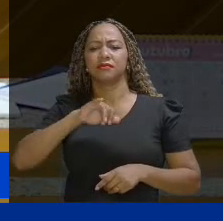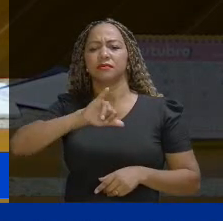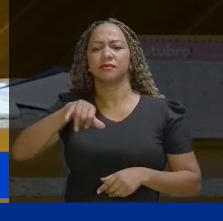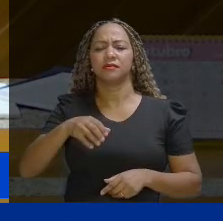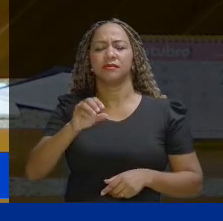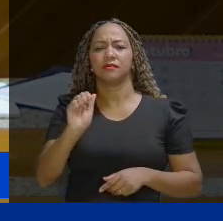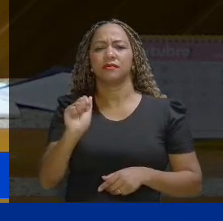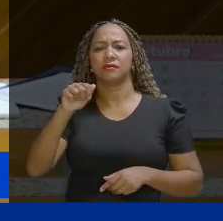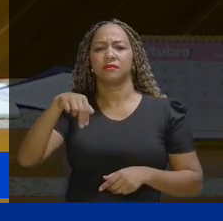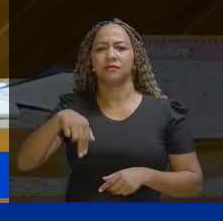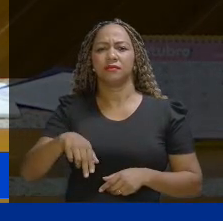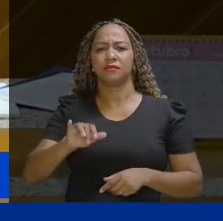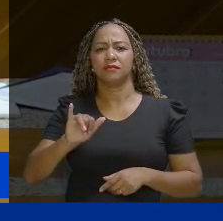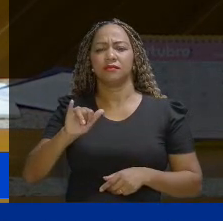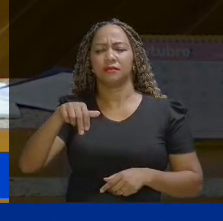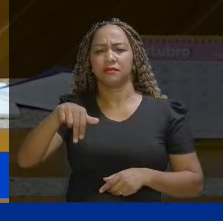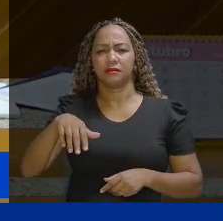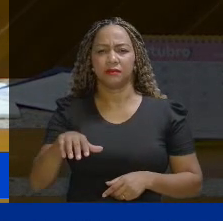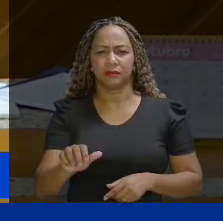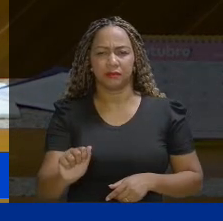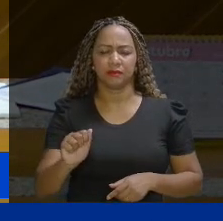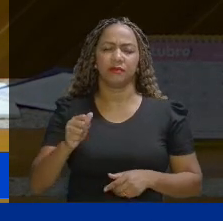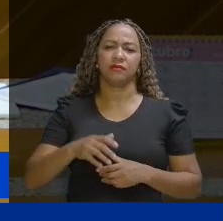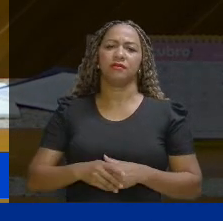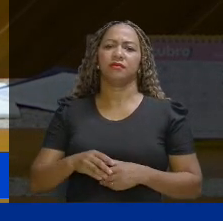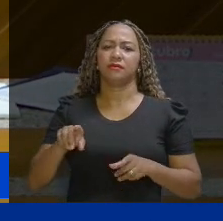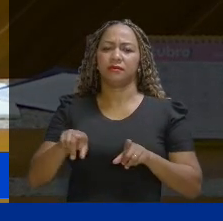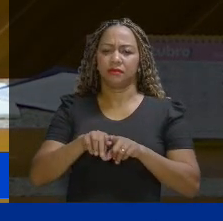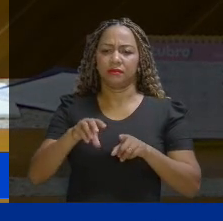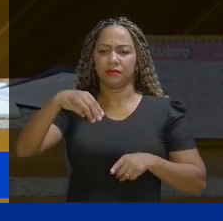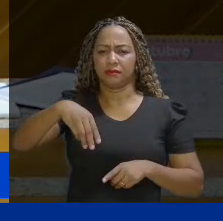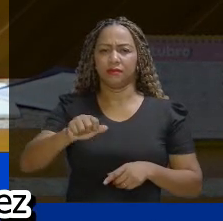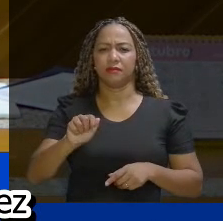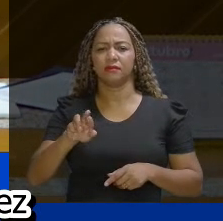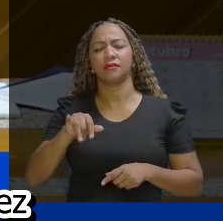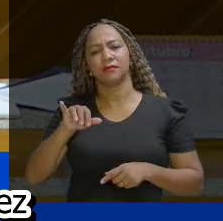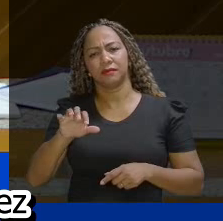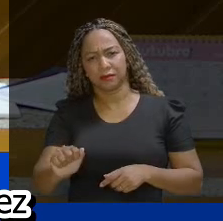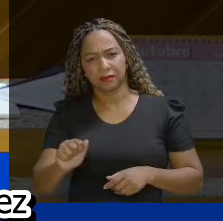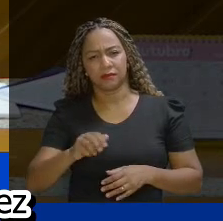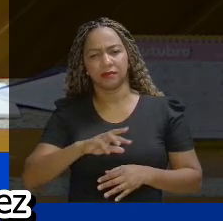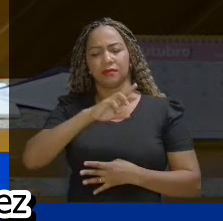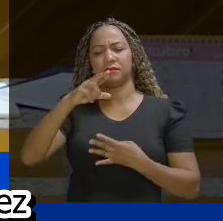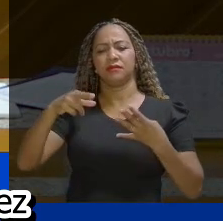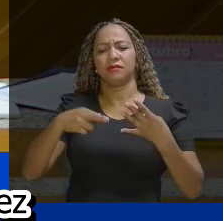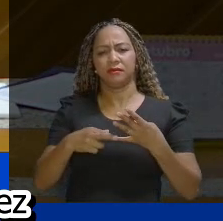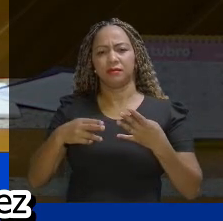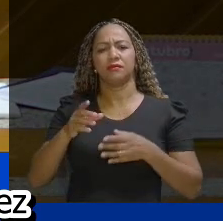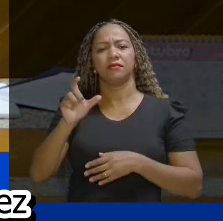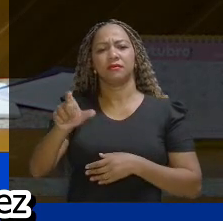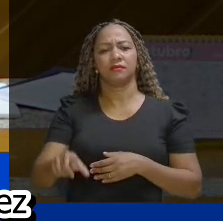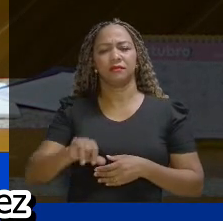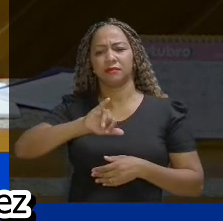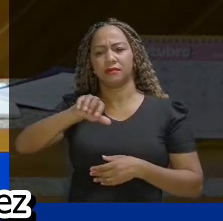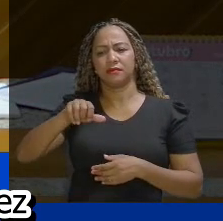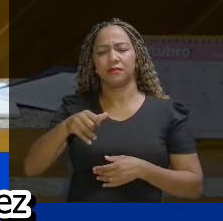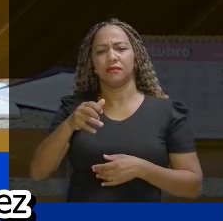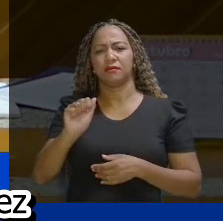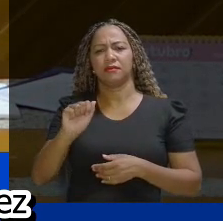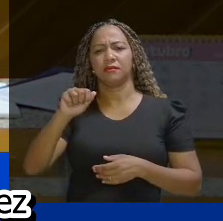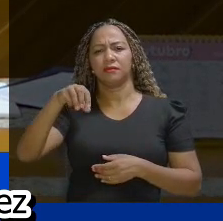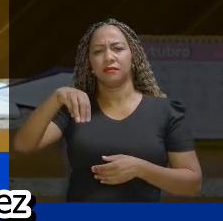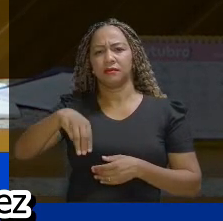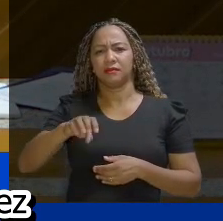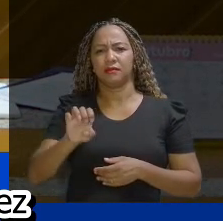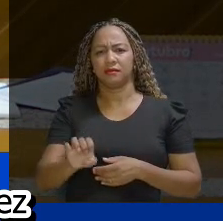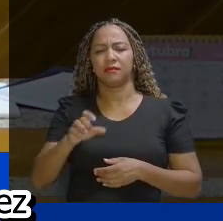Ramos e Maria Joaquina da Silva Ramos. Nas razões recursais, o embargante Jaime Pérez